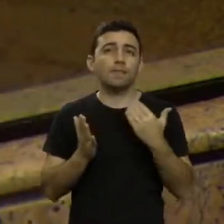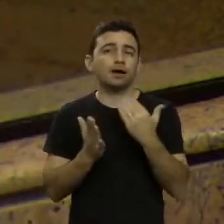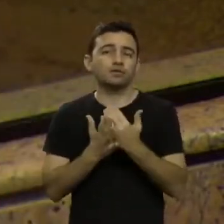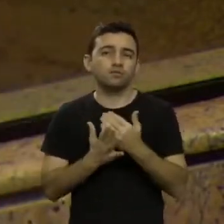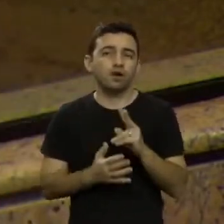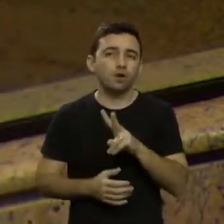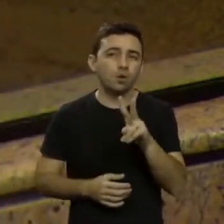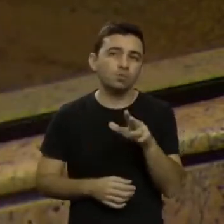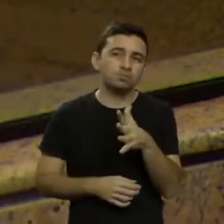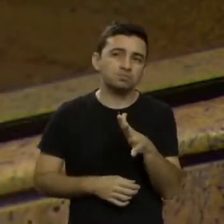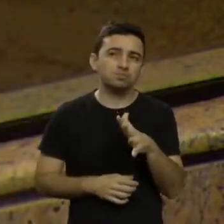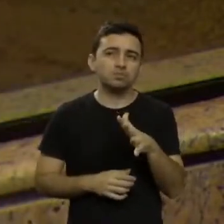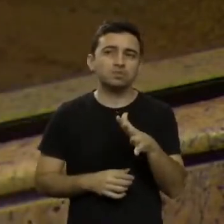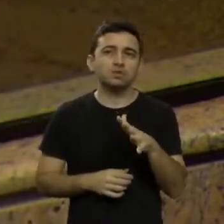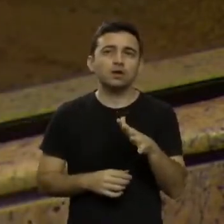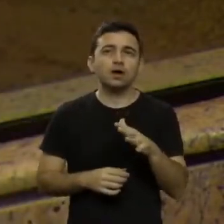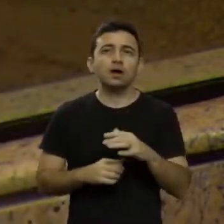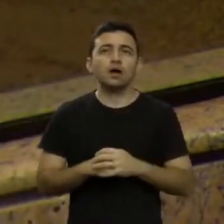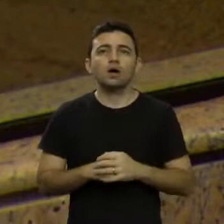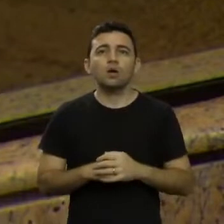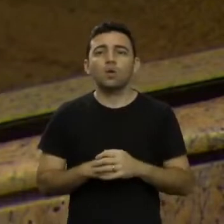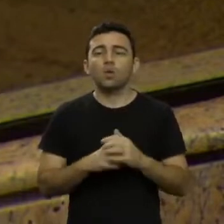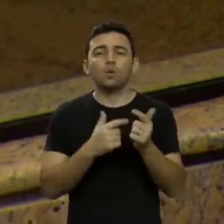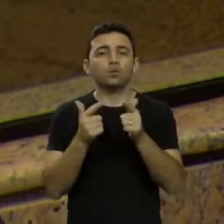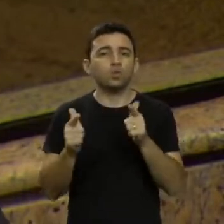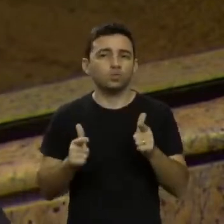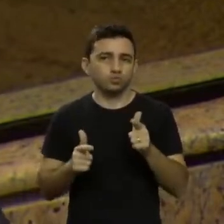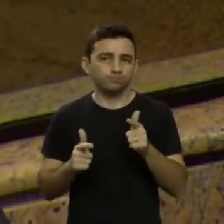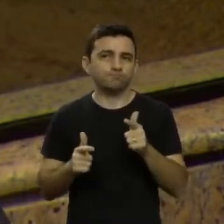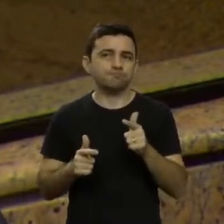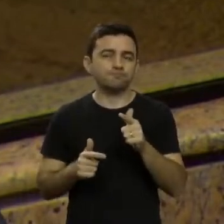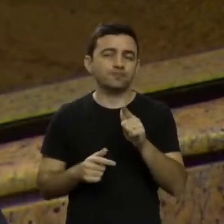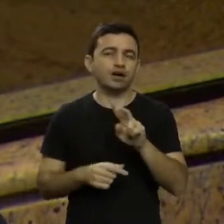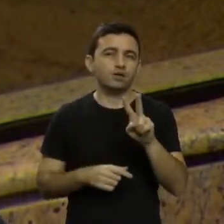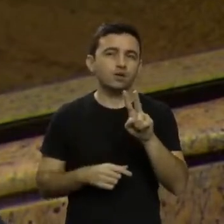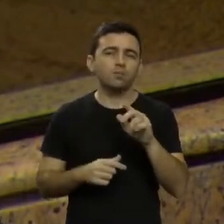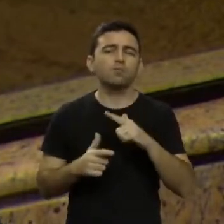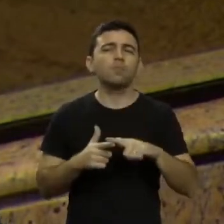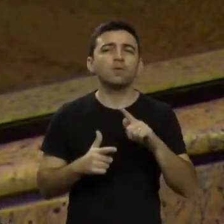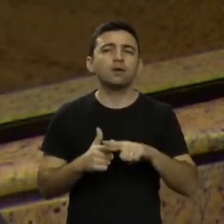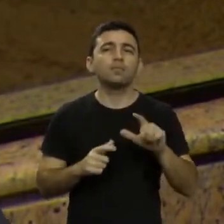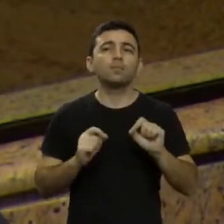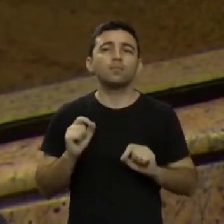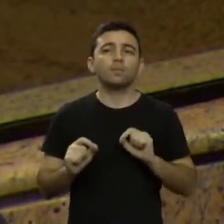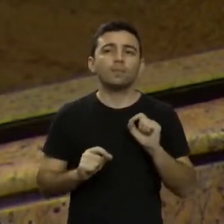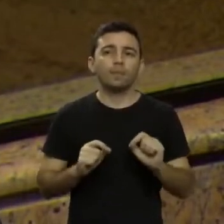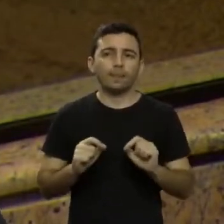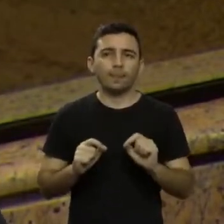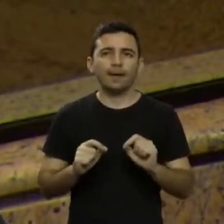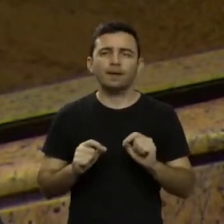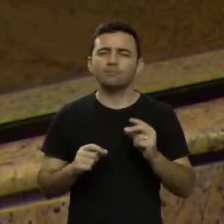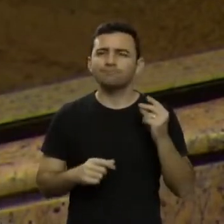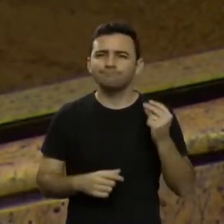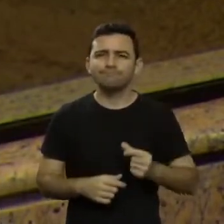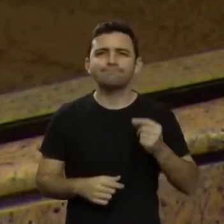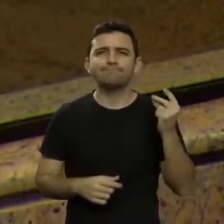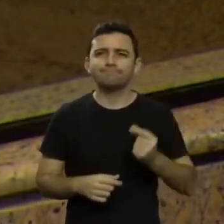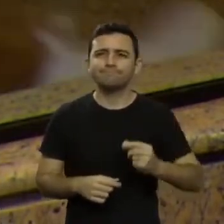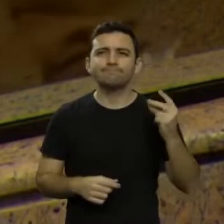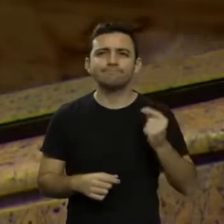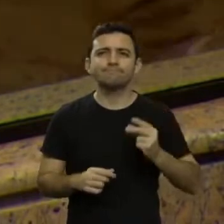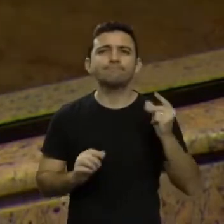médio, em cima de algum outro valor. O problema é que, por muito tempo,